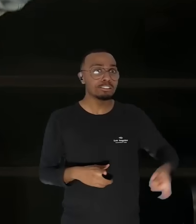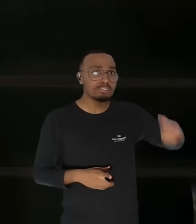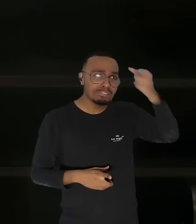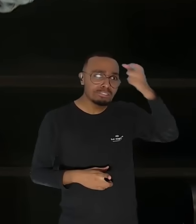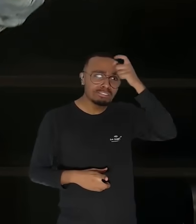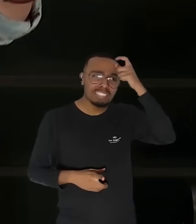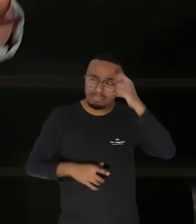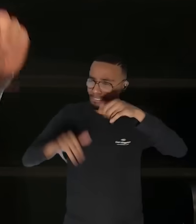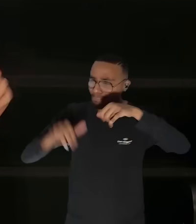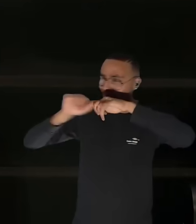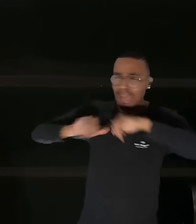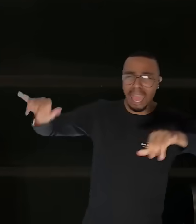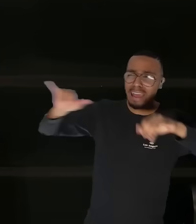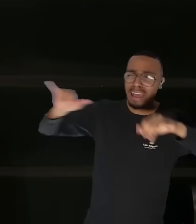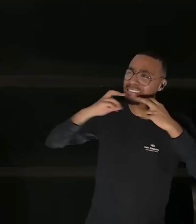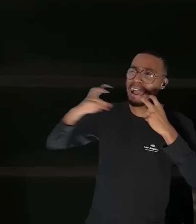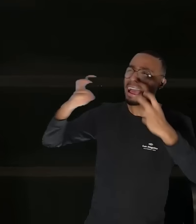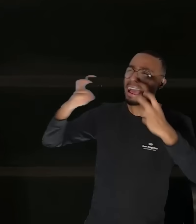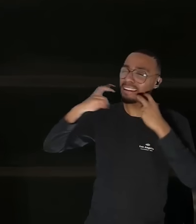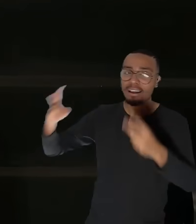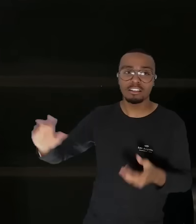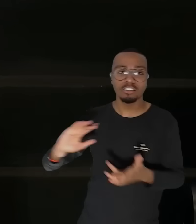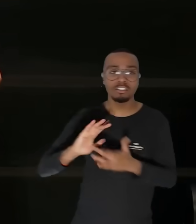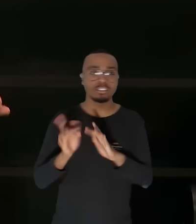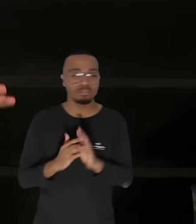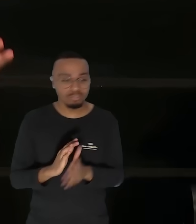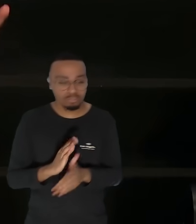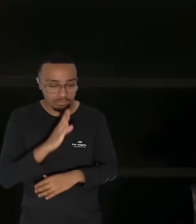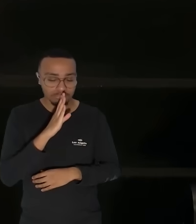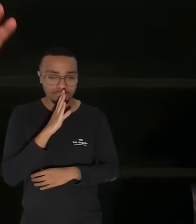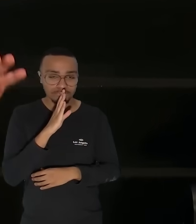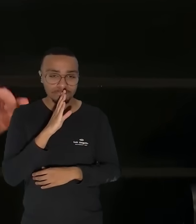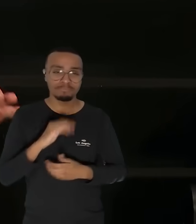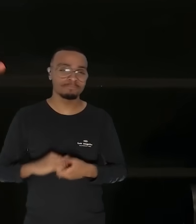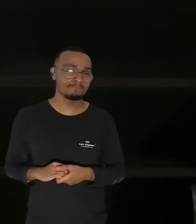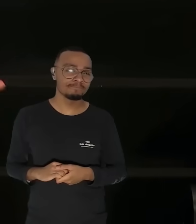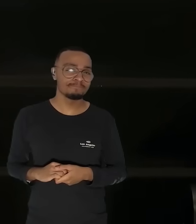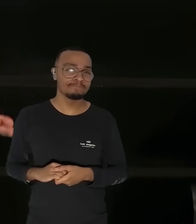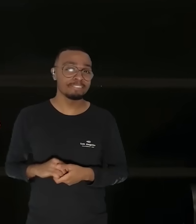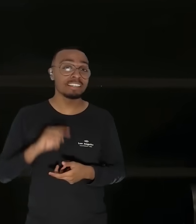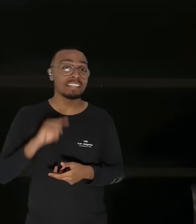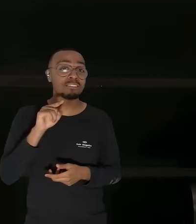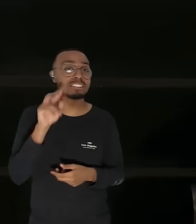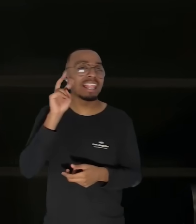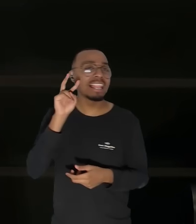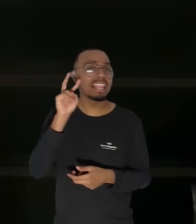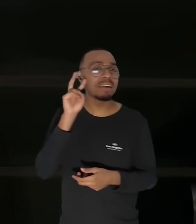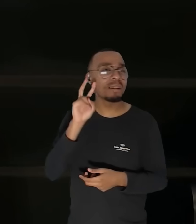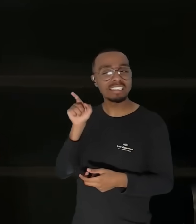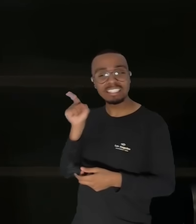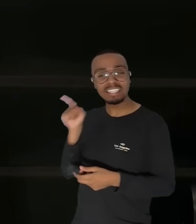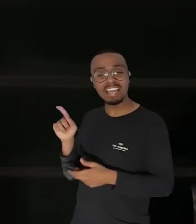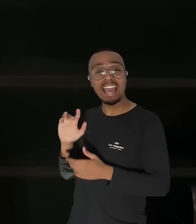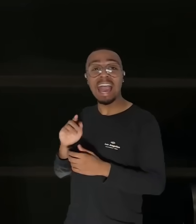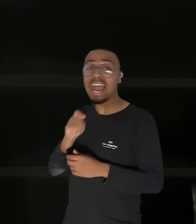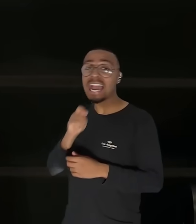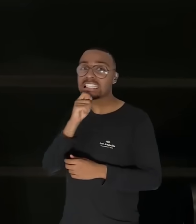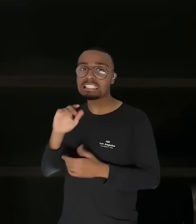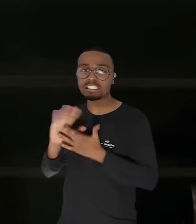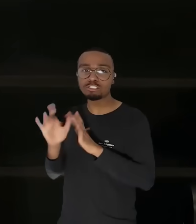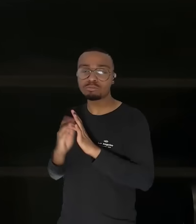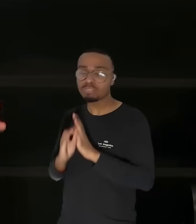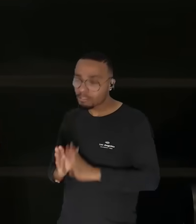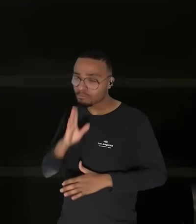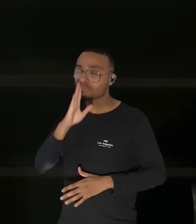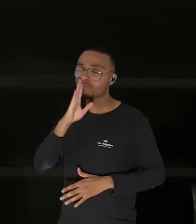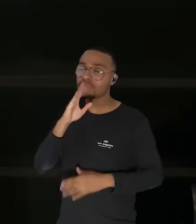for ensurdecedor, se você não lembrar que Deus é bom em todo o tempo, é muito provável que por